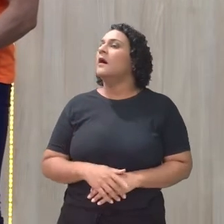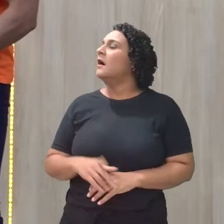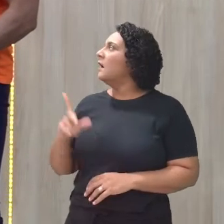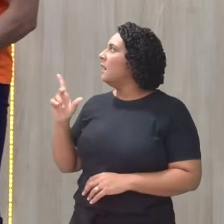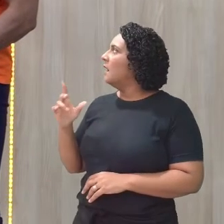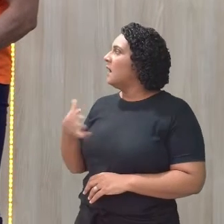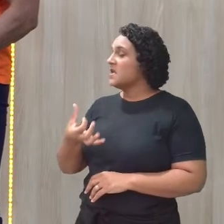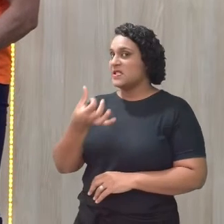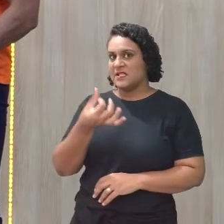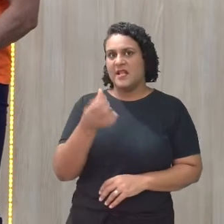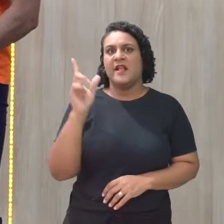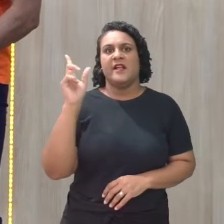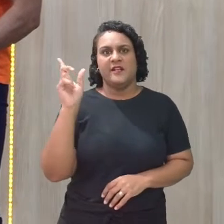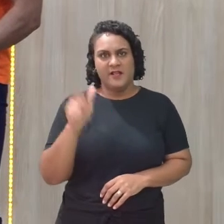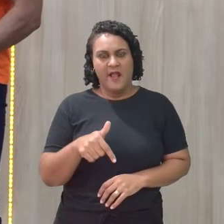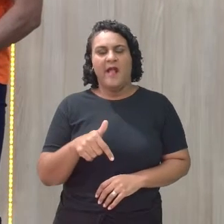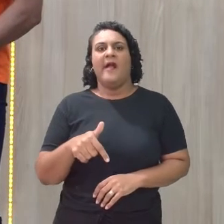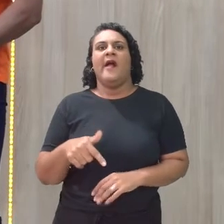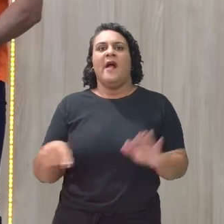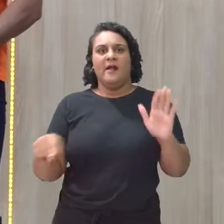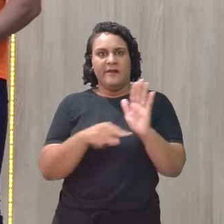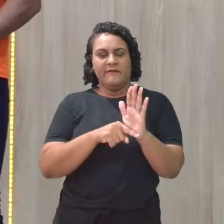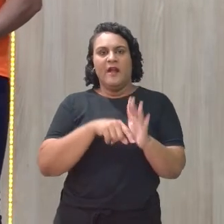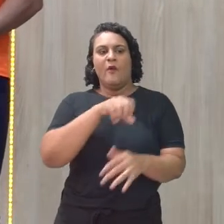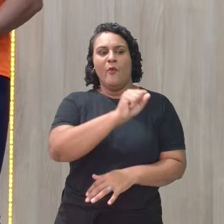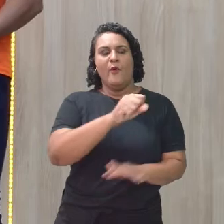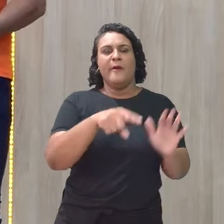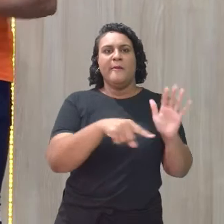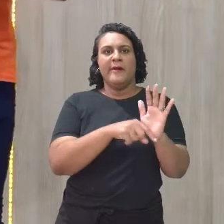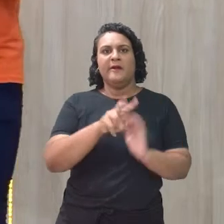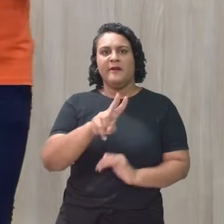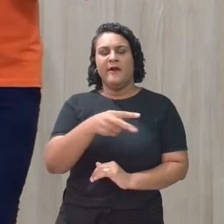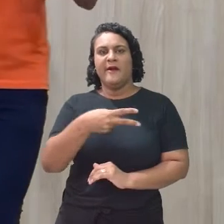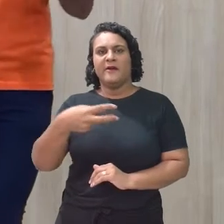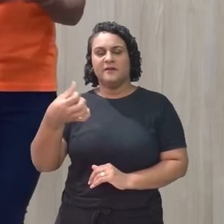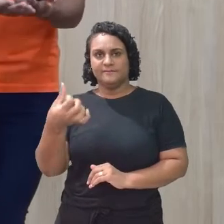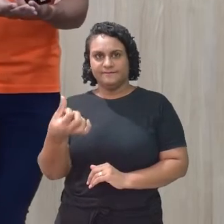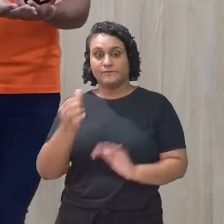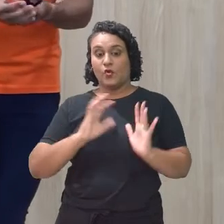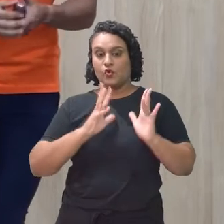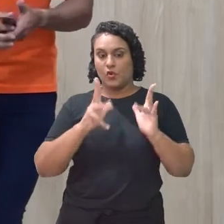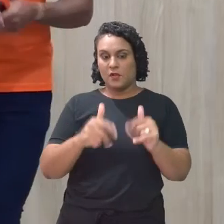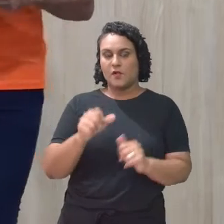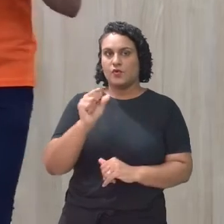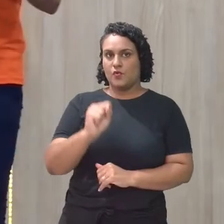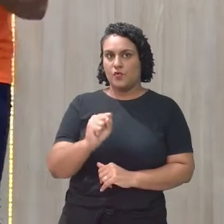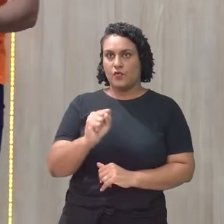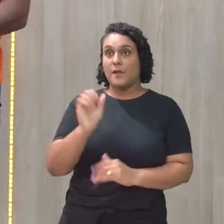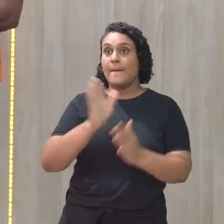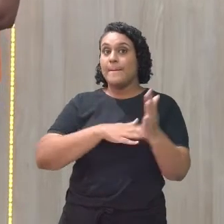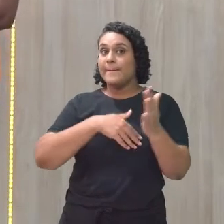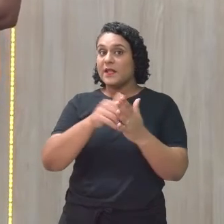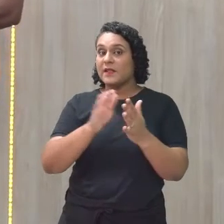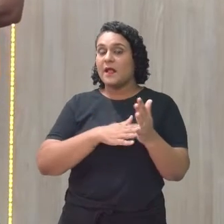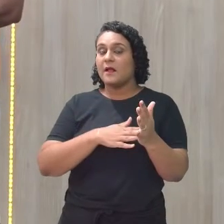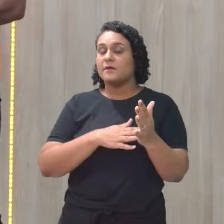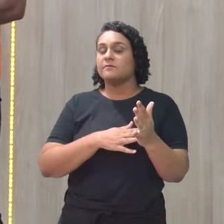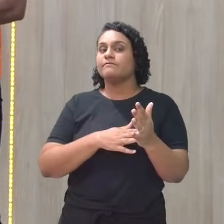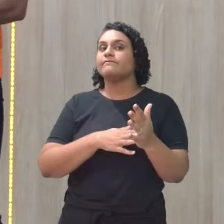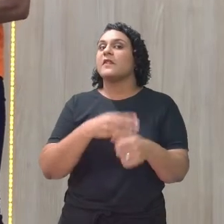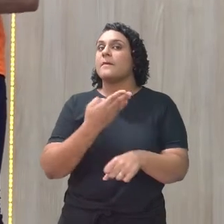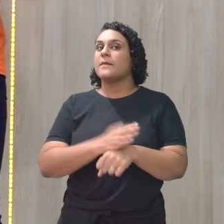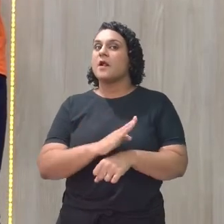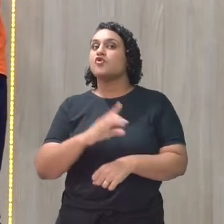essa diferença aqui, ó, de 8 menos 2. Então, do total que é 8, pintado de branco eu tenho